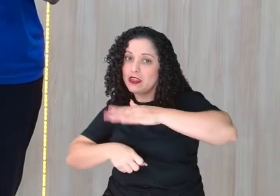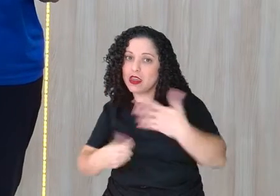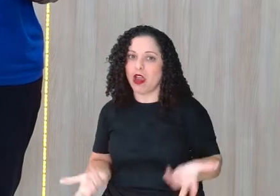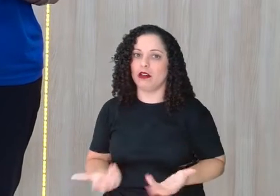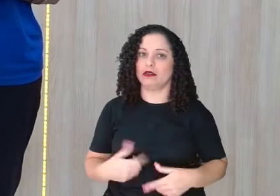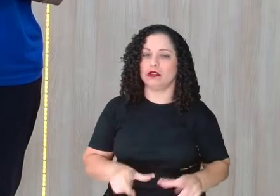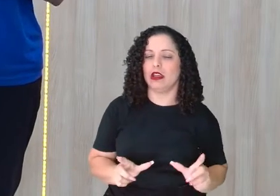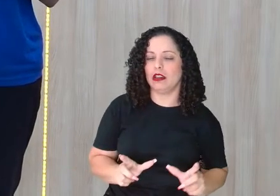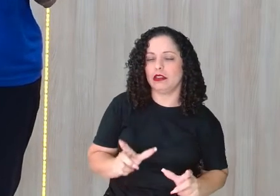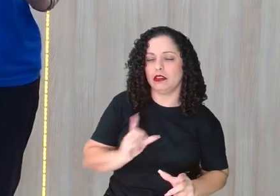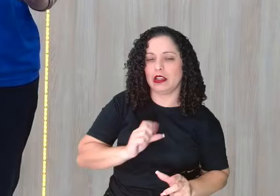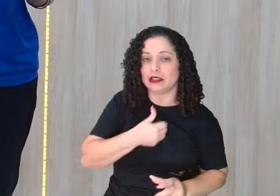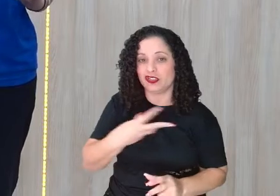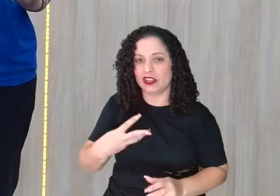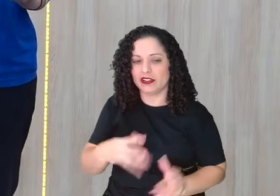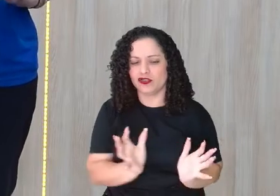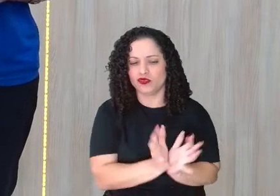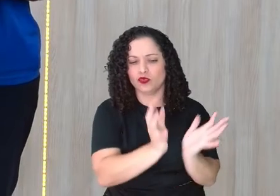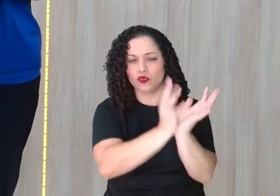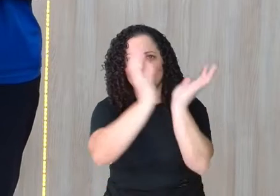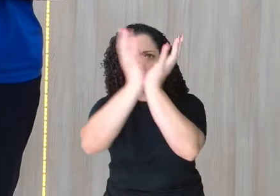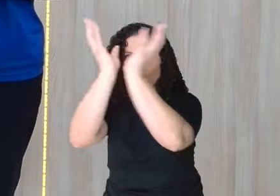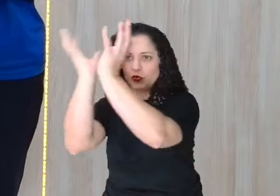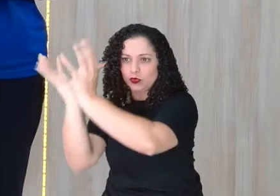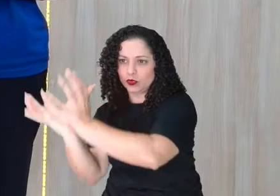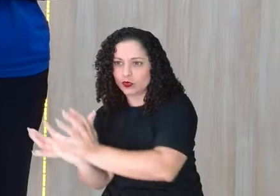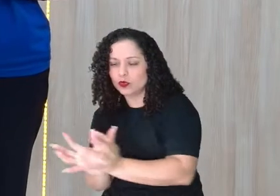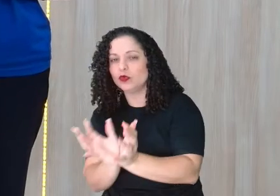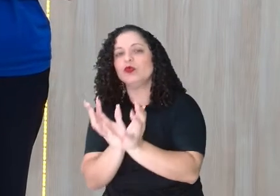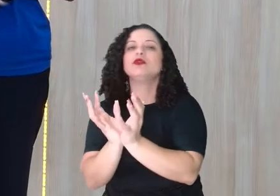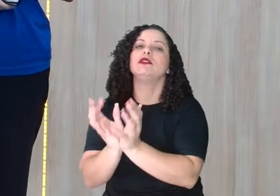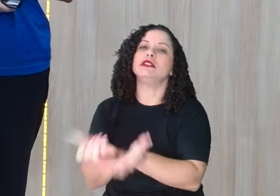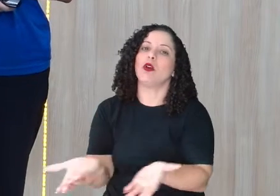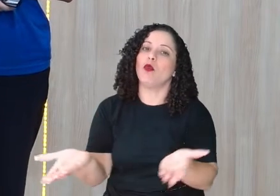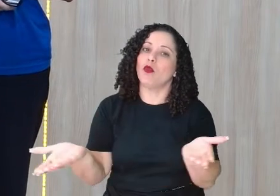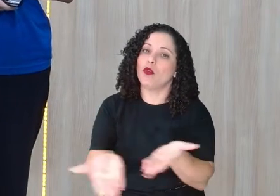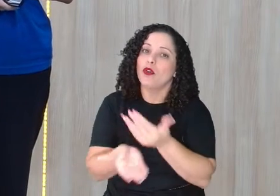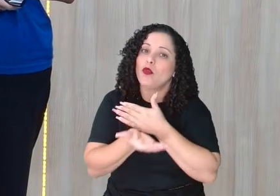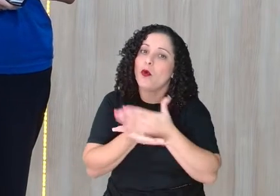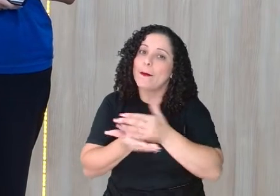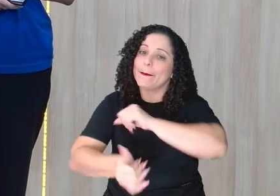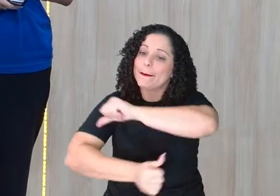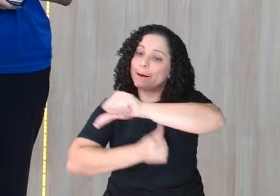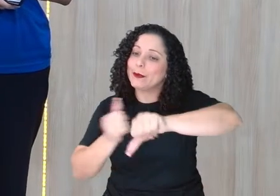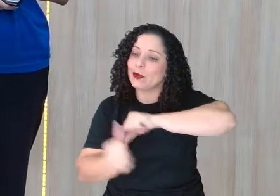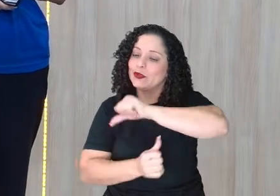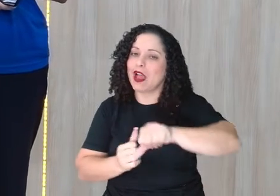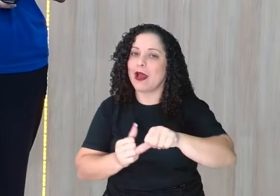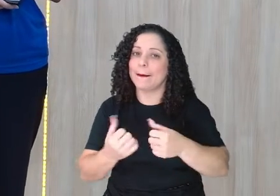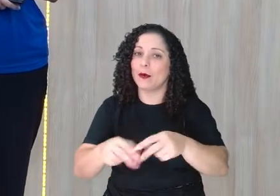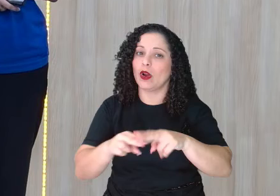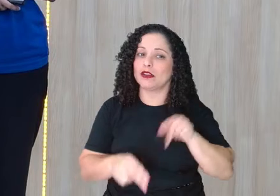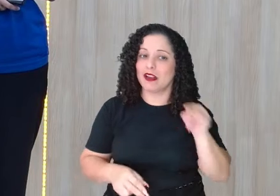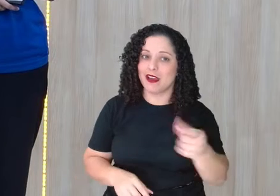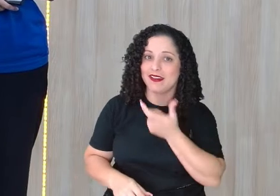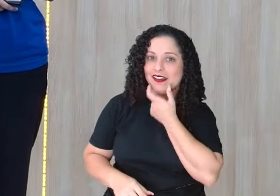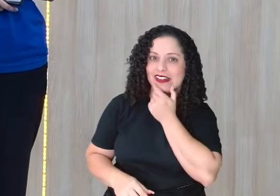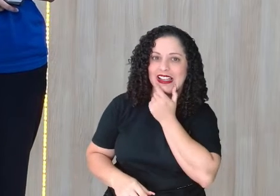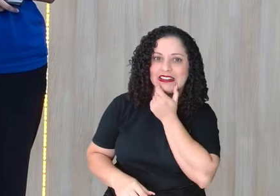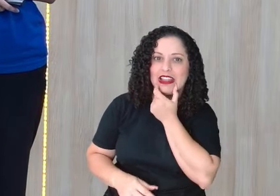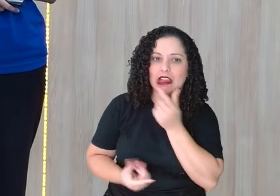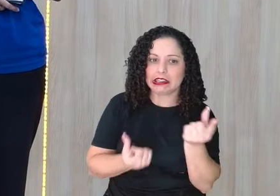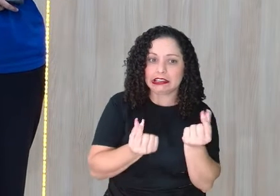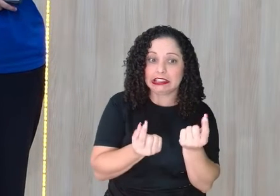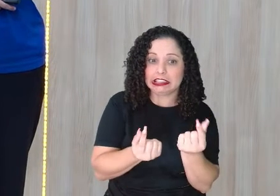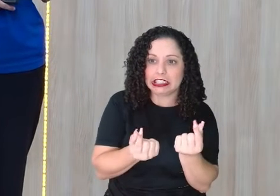Nessas 13 colônias. Então, aí começa a mudar, porque a Inglaterra se viu endividada, né, por